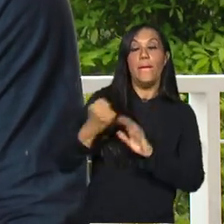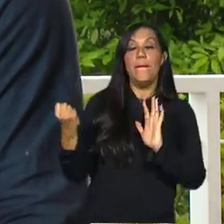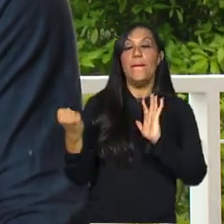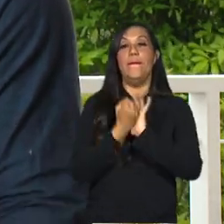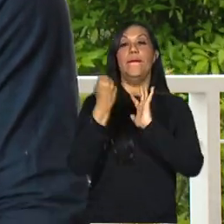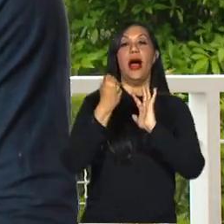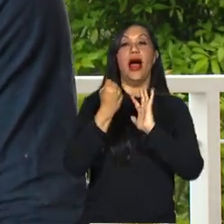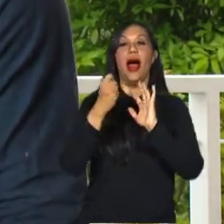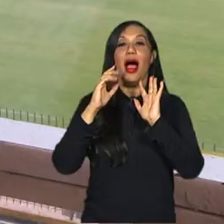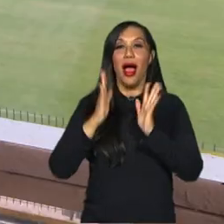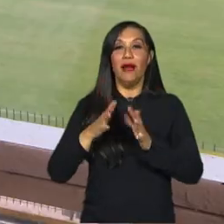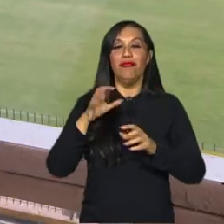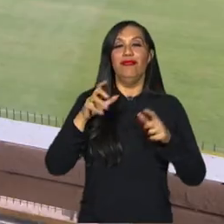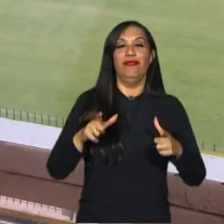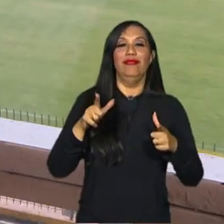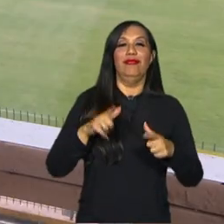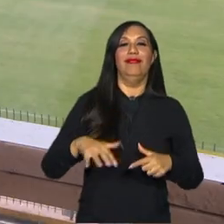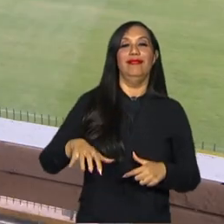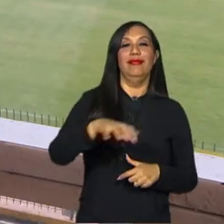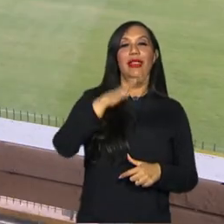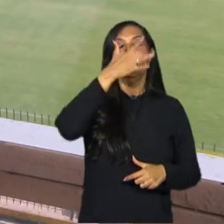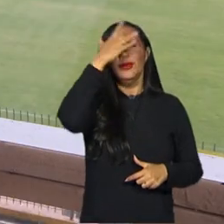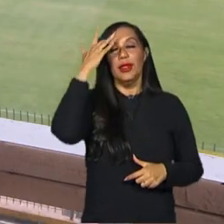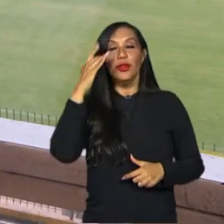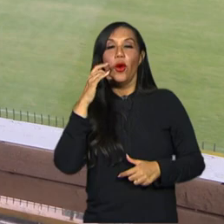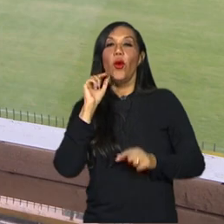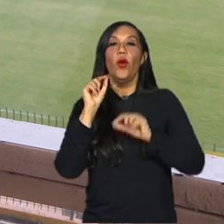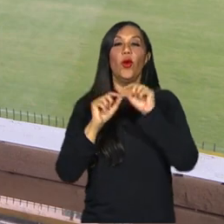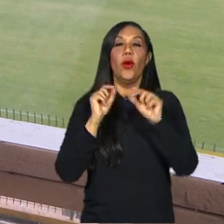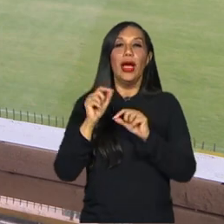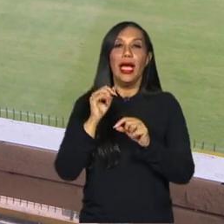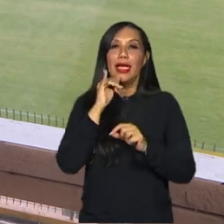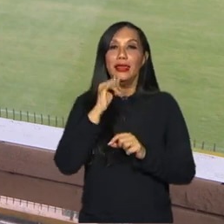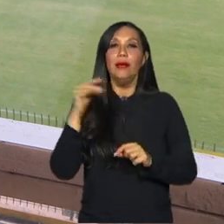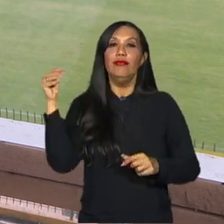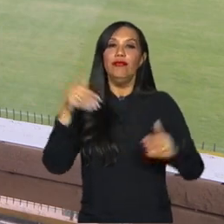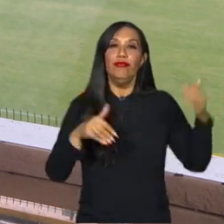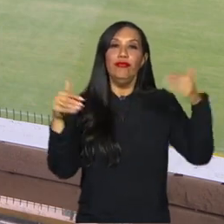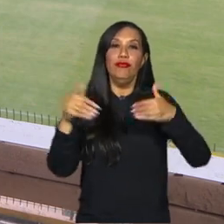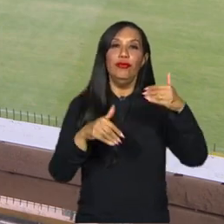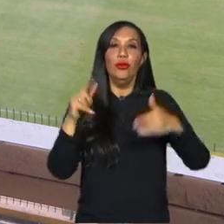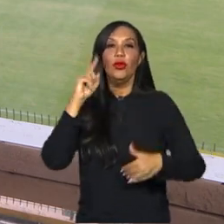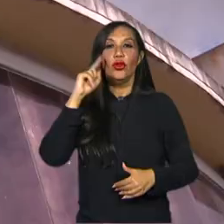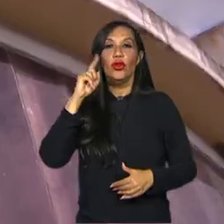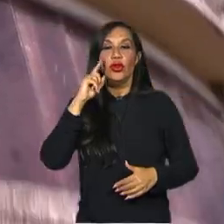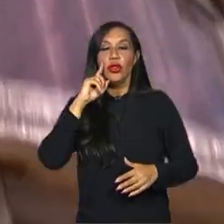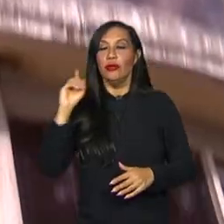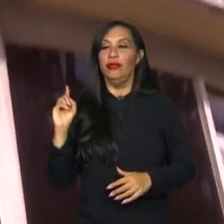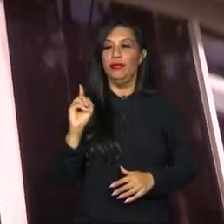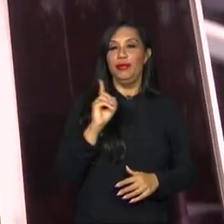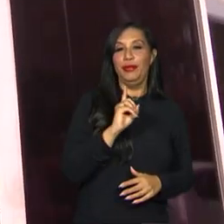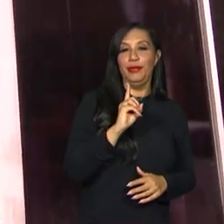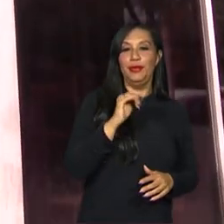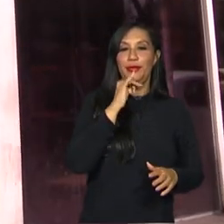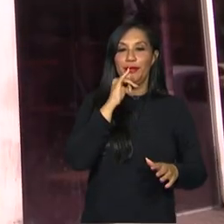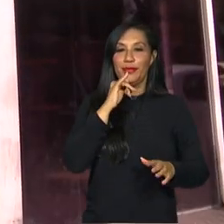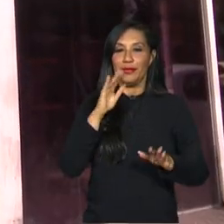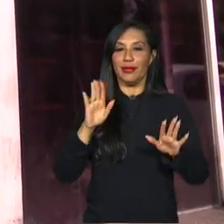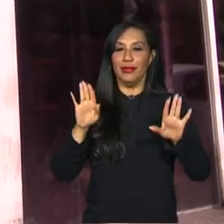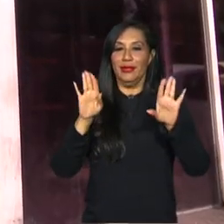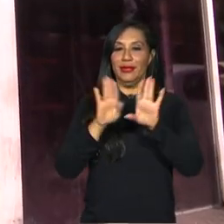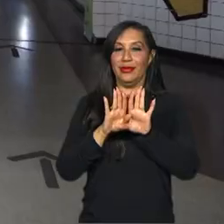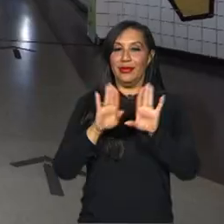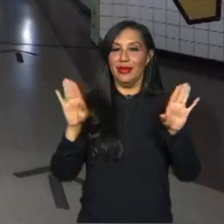marcante na região. As pessoas veem todos os dias, quando passam pela entrada do acesso branco